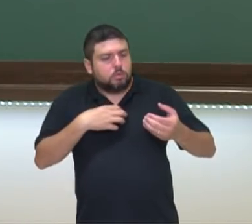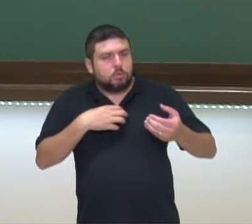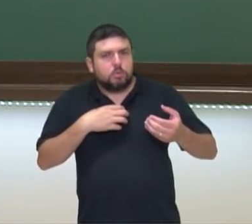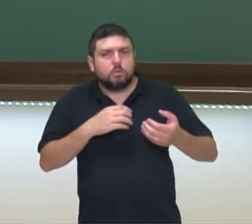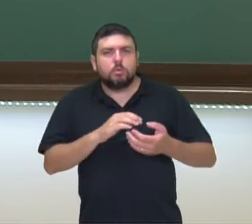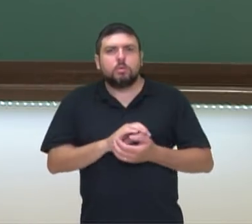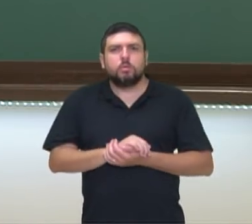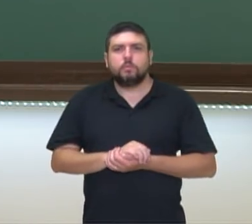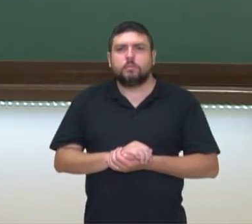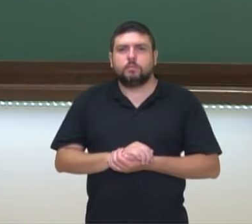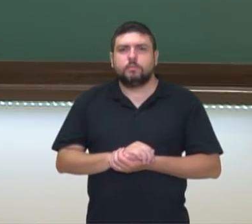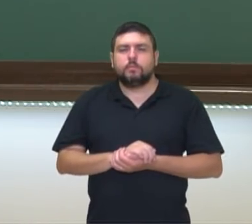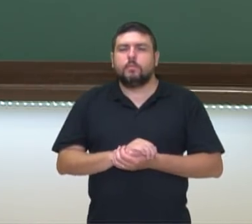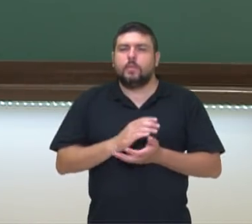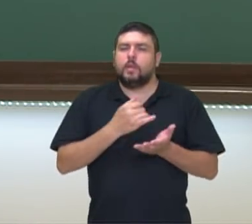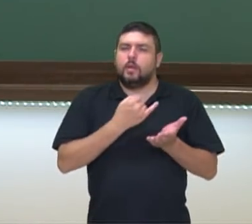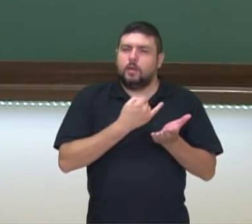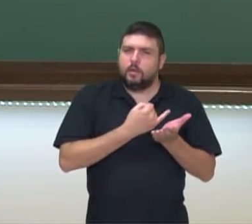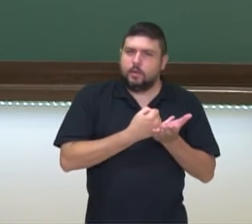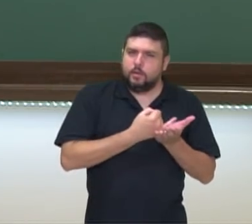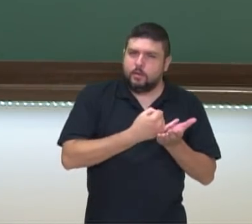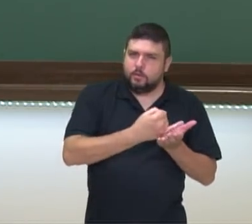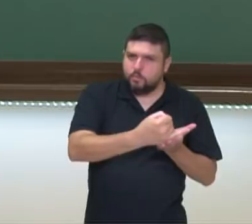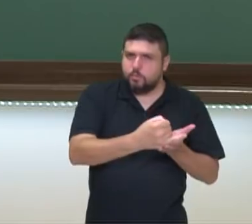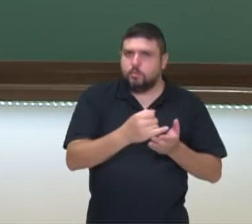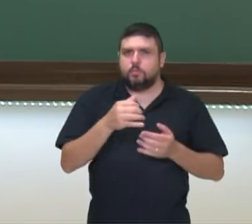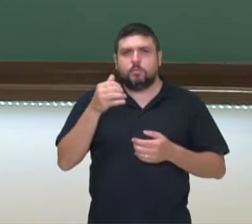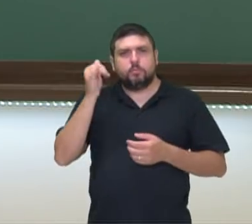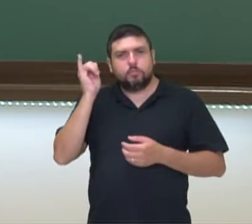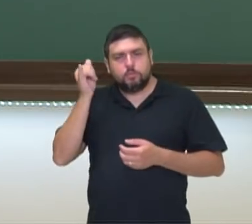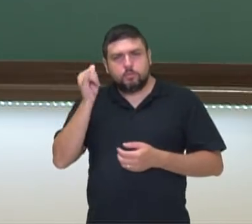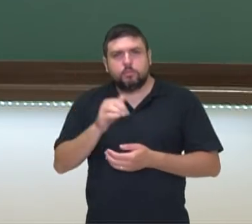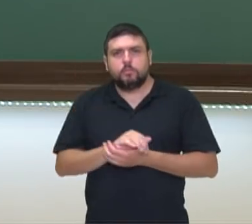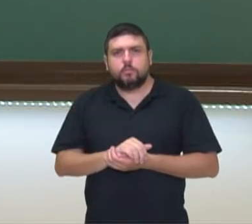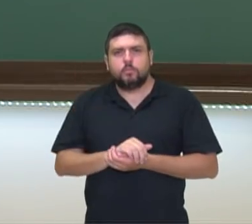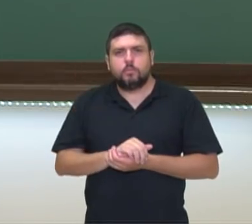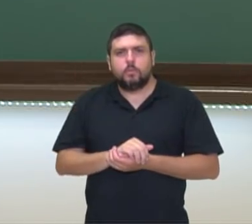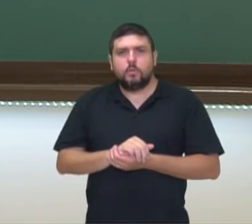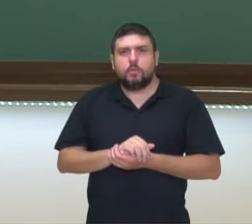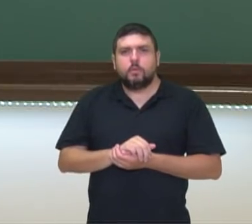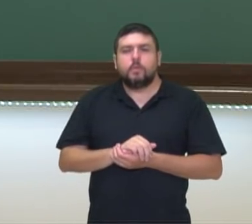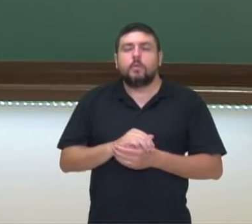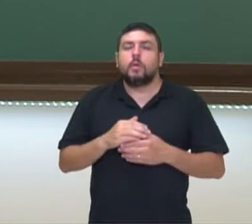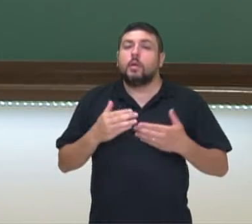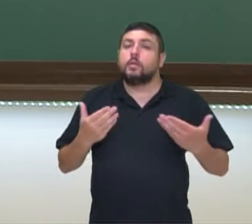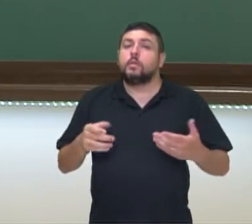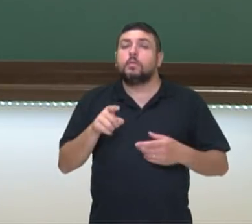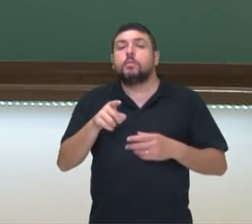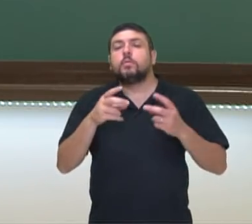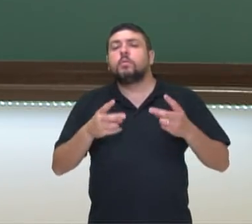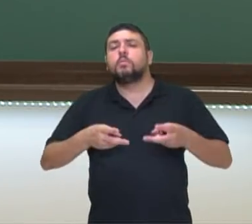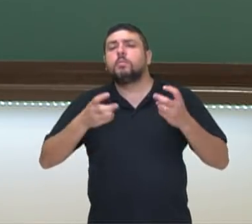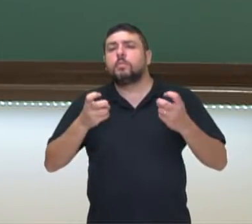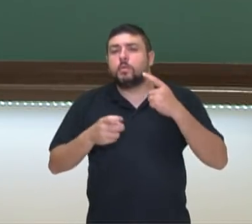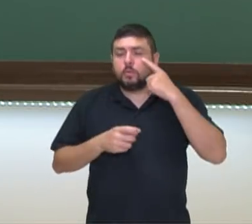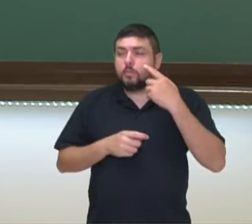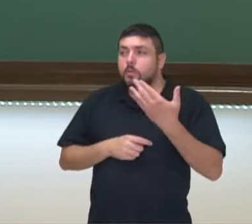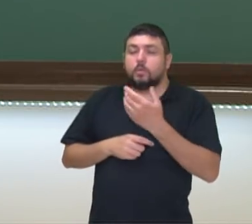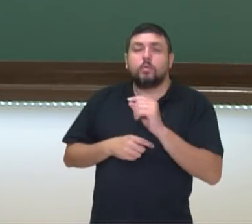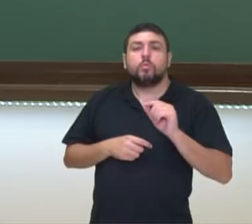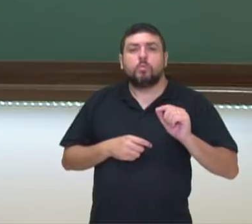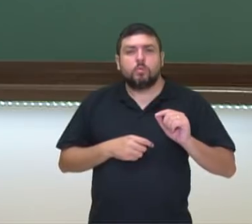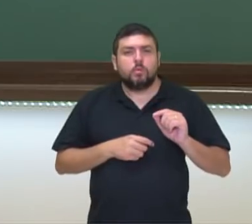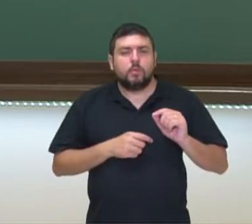a introdução de um conto aqui, que você pode utilizar para produzir o seu. O que você percebe aqui? Nós temos já